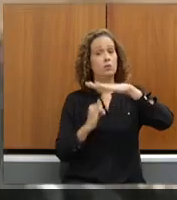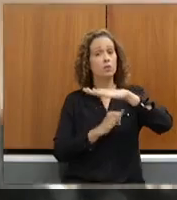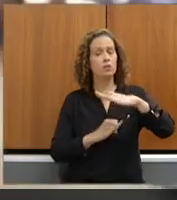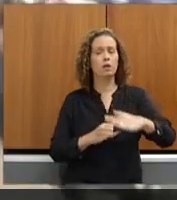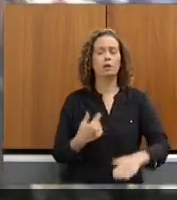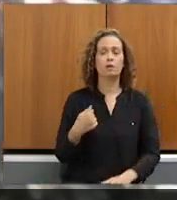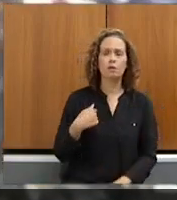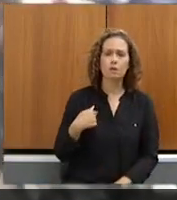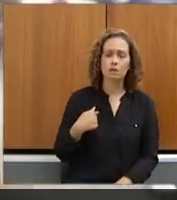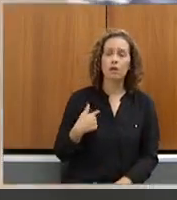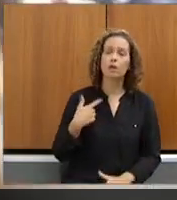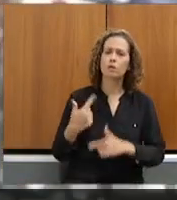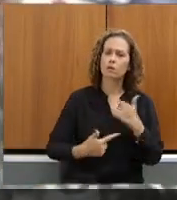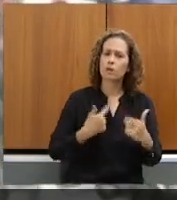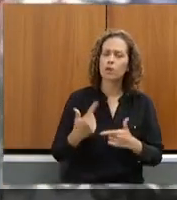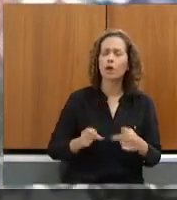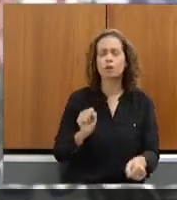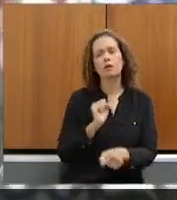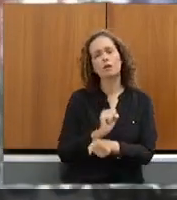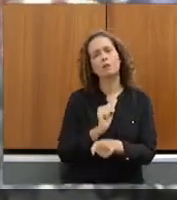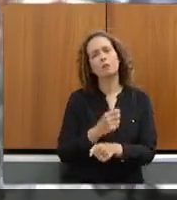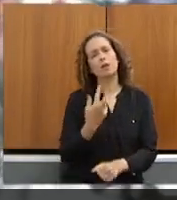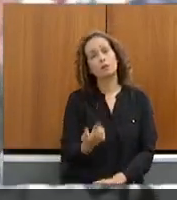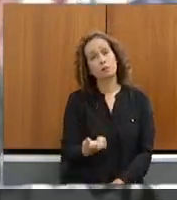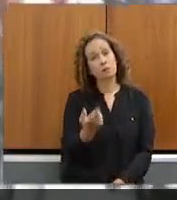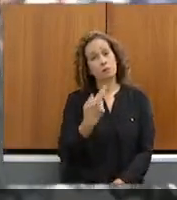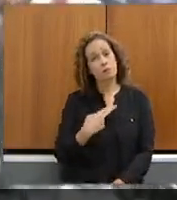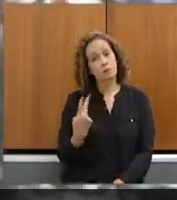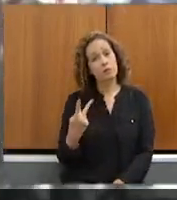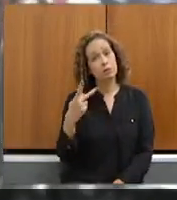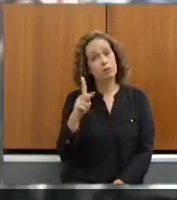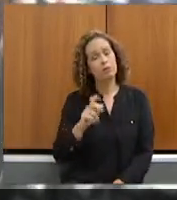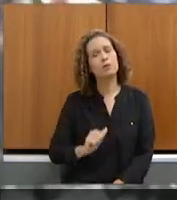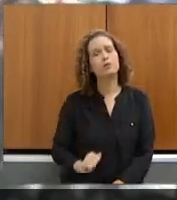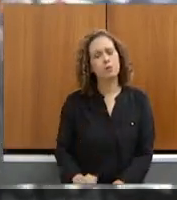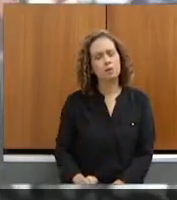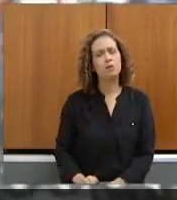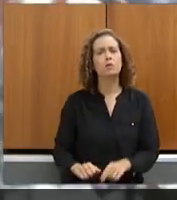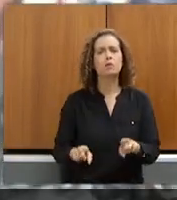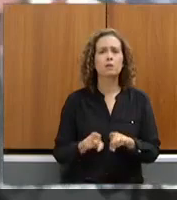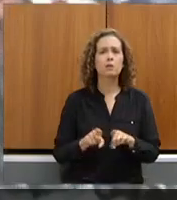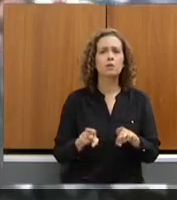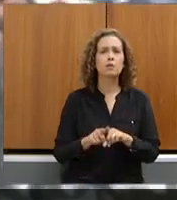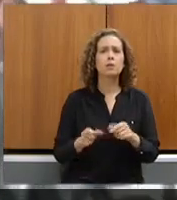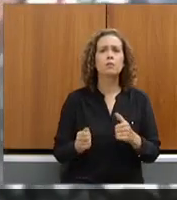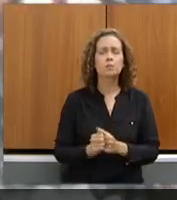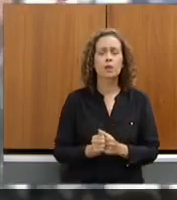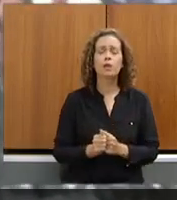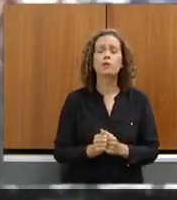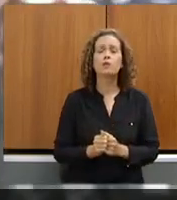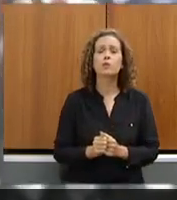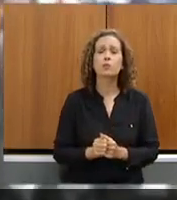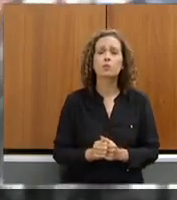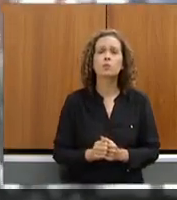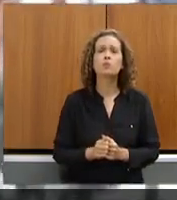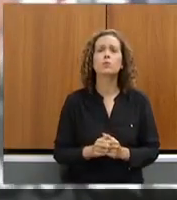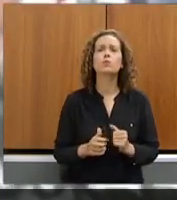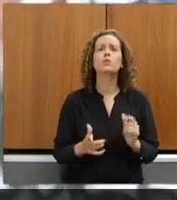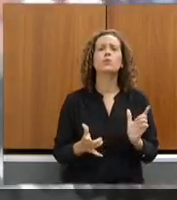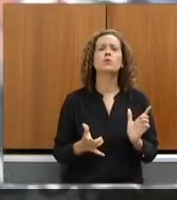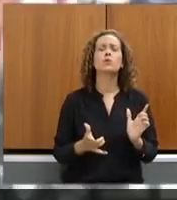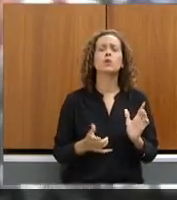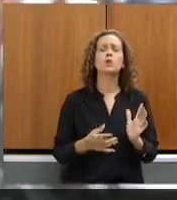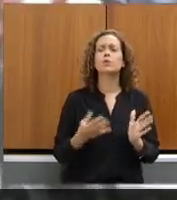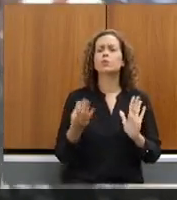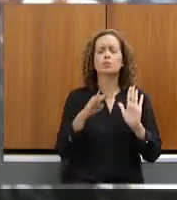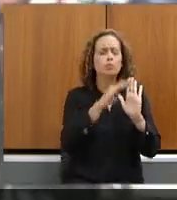no papel de fiscalizar e aguardo a resposta do Senhor e resposta das irmãs mas também do requerimento detalhados os